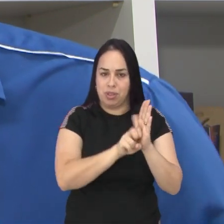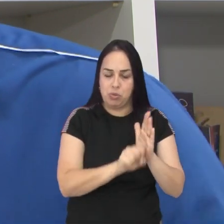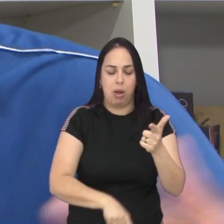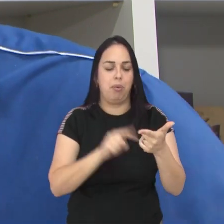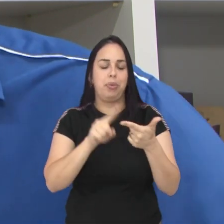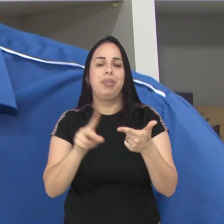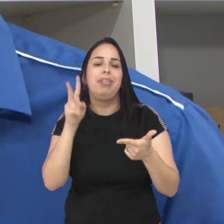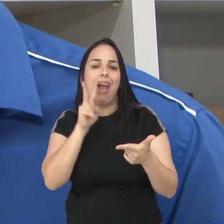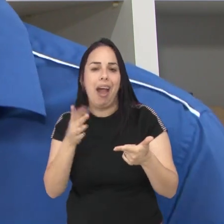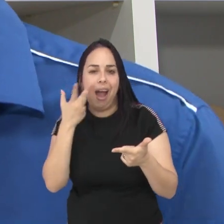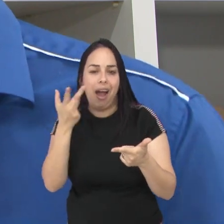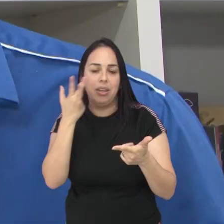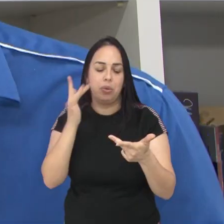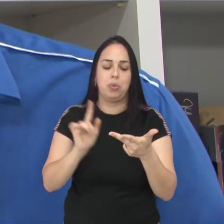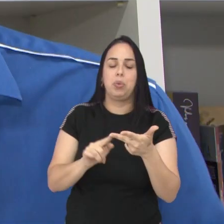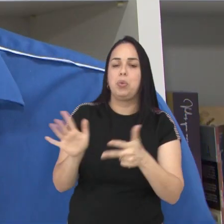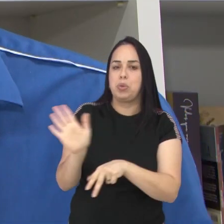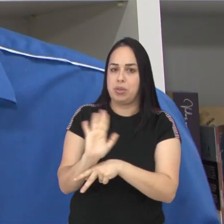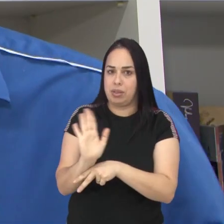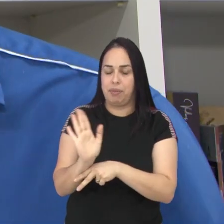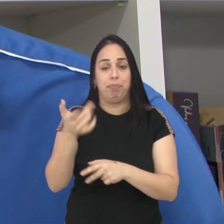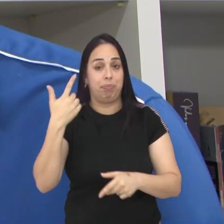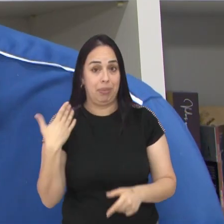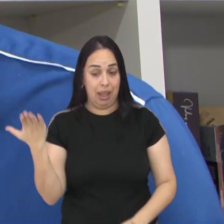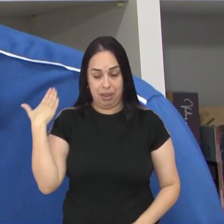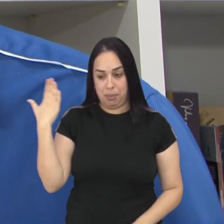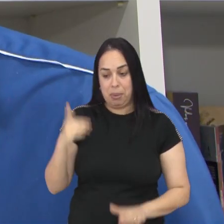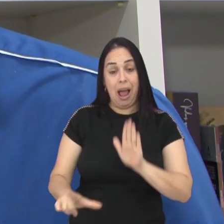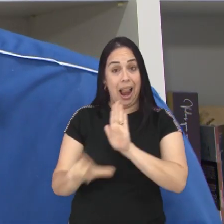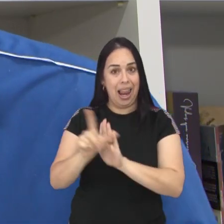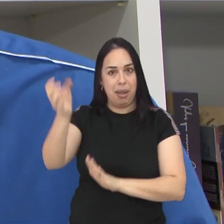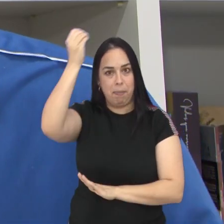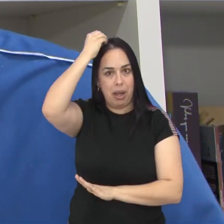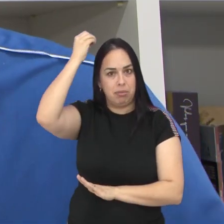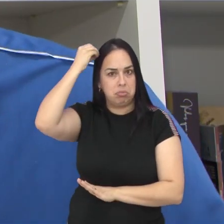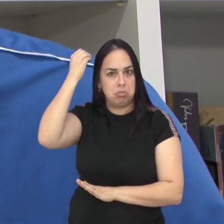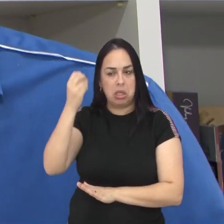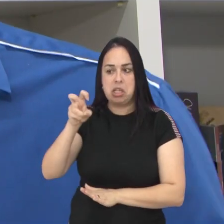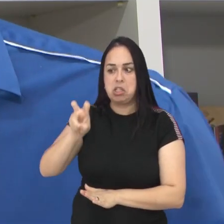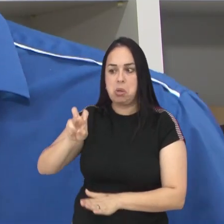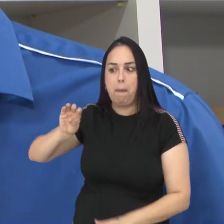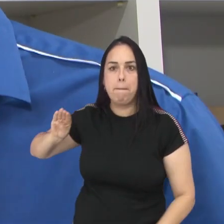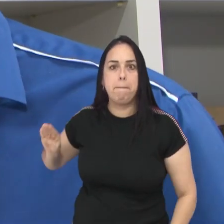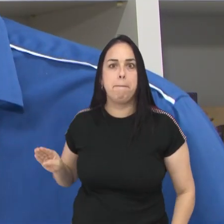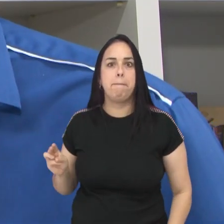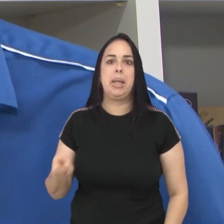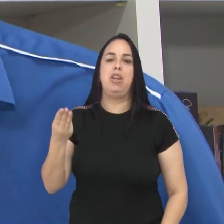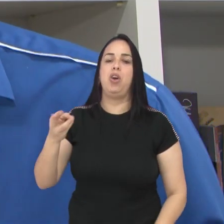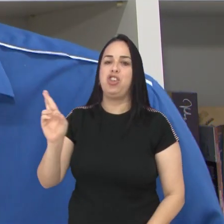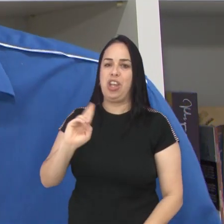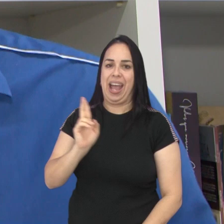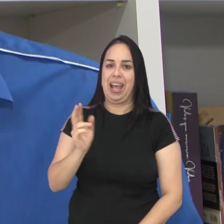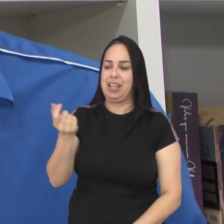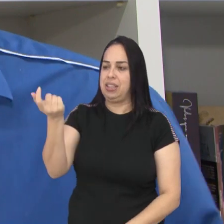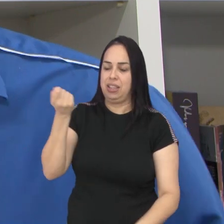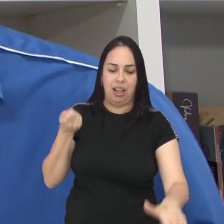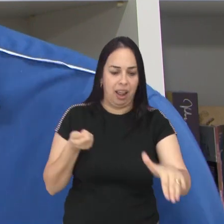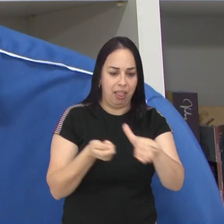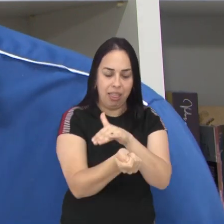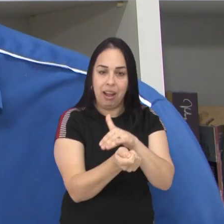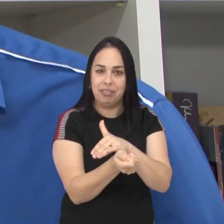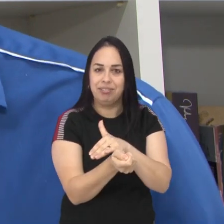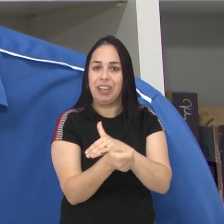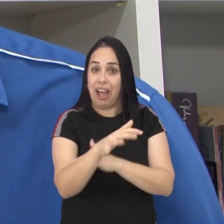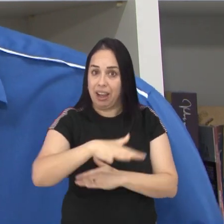no teatro, no cinema. Tivemos agora a Lei Paulo Gustavo, que trouxe mais de 5 milhões de reais